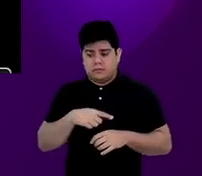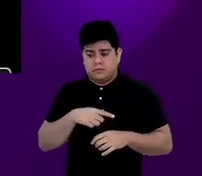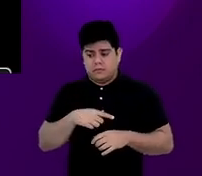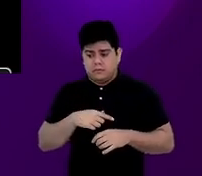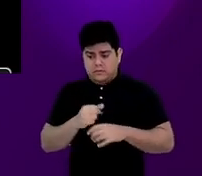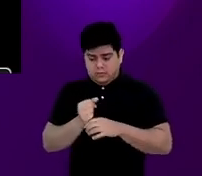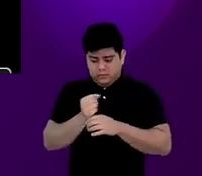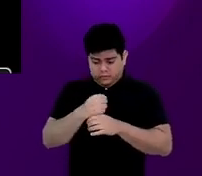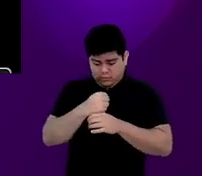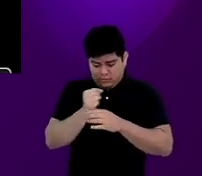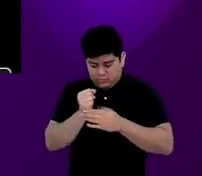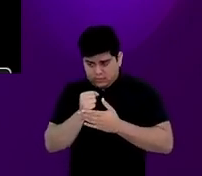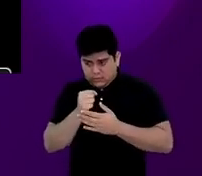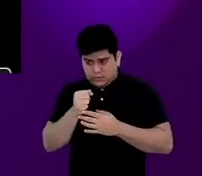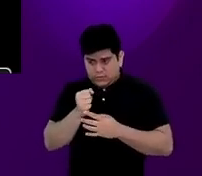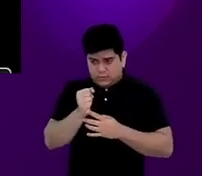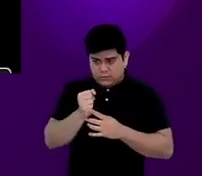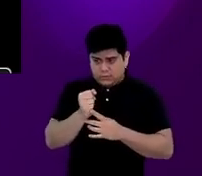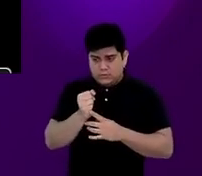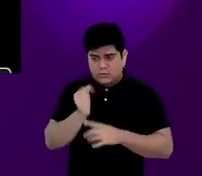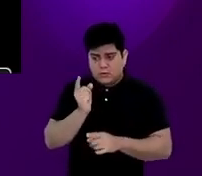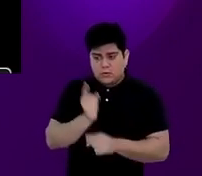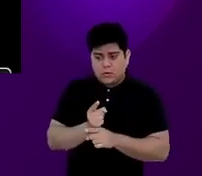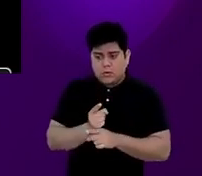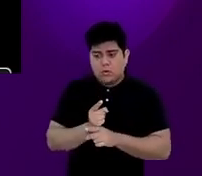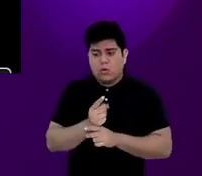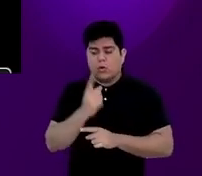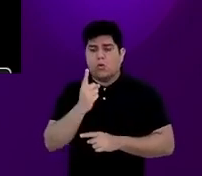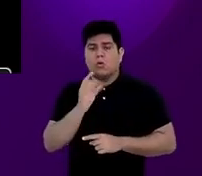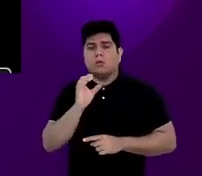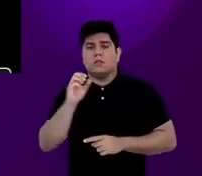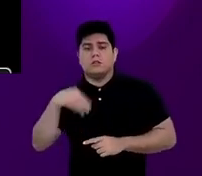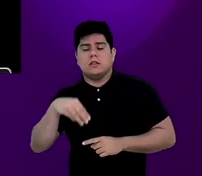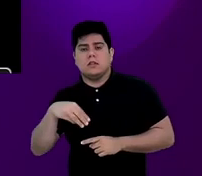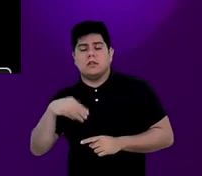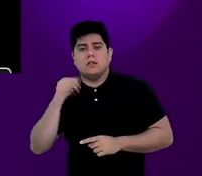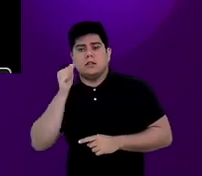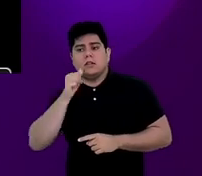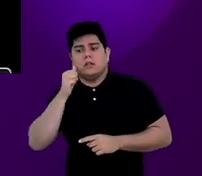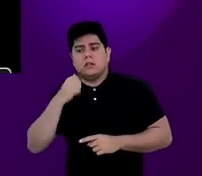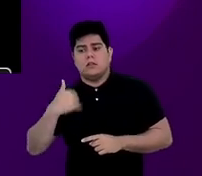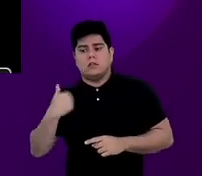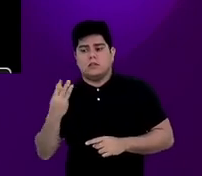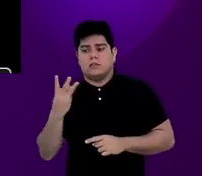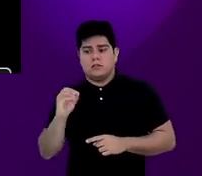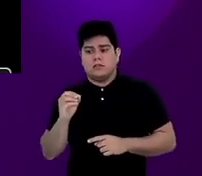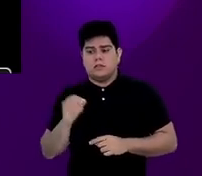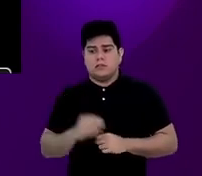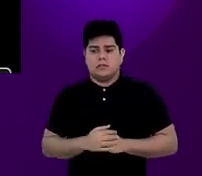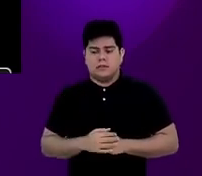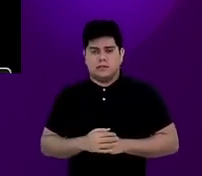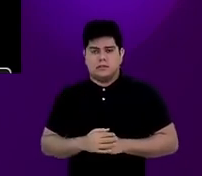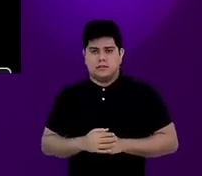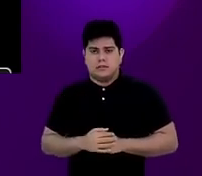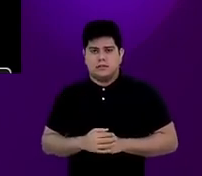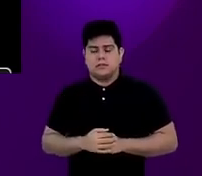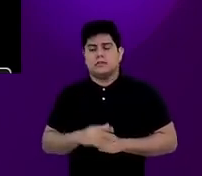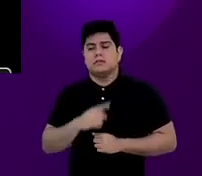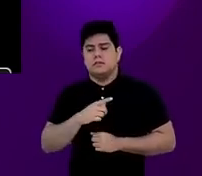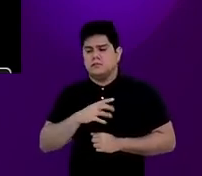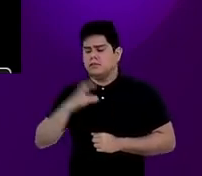consegue achar um tumor menor que 1 centímetro numa jovem de 30 anos e preservar o rim dela. Há que se fazer uma curva de aprendizado